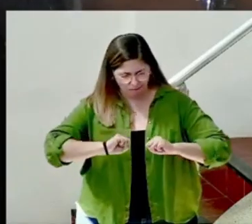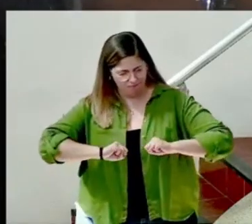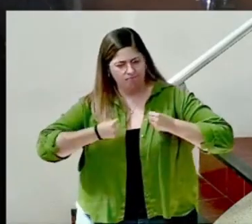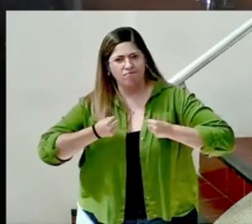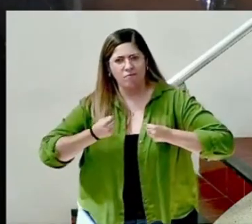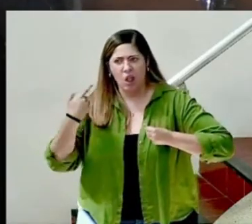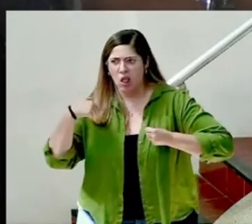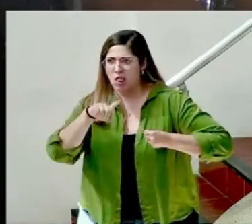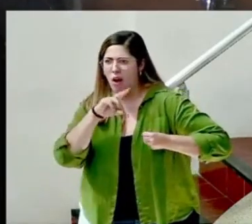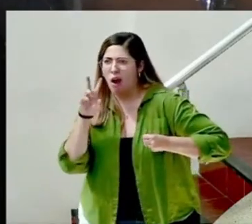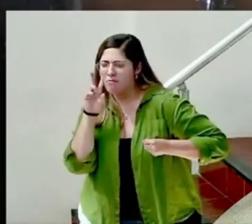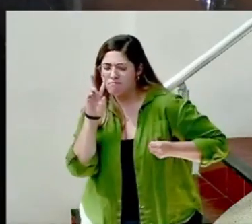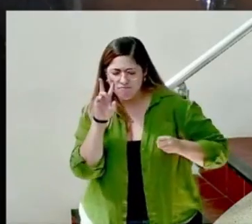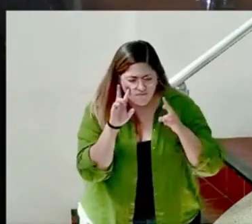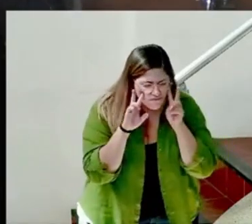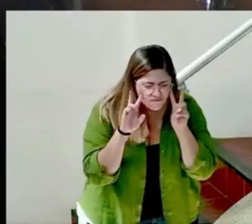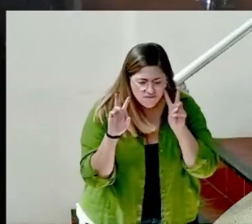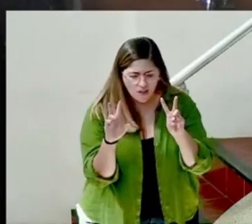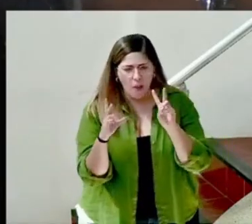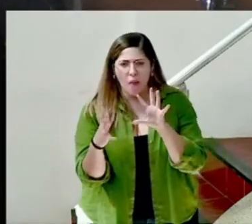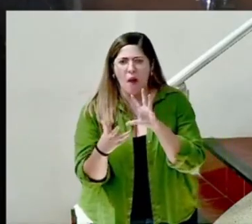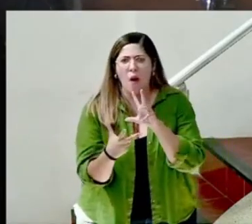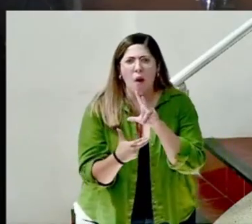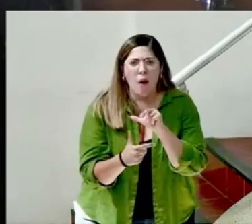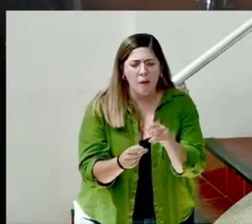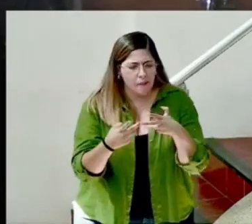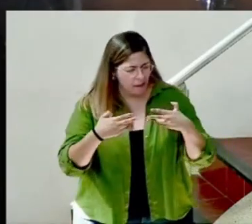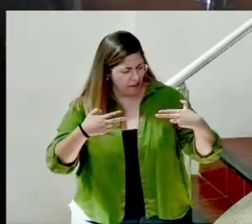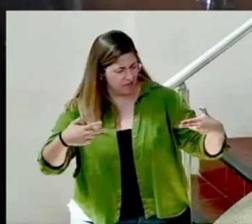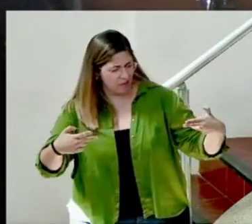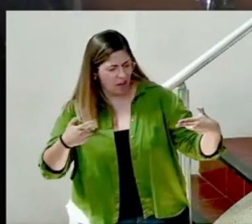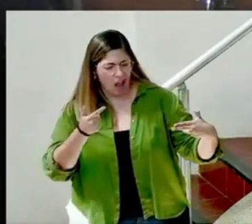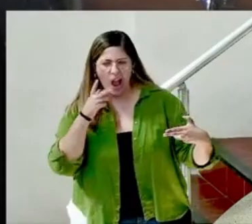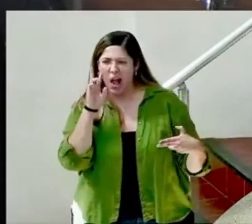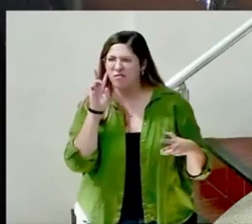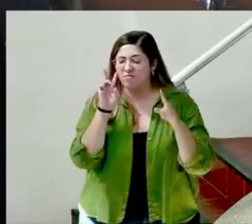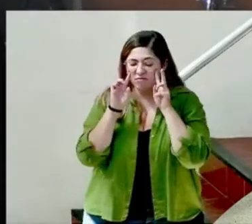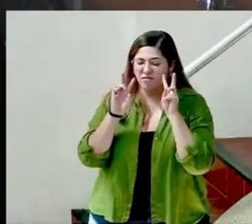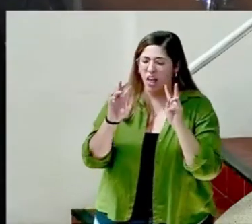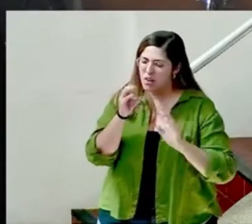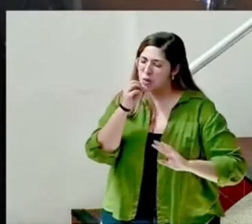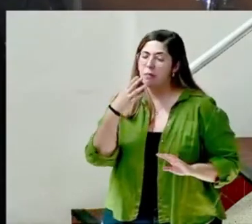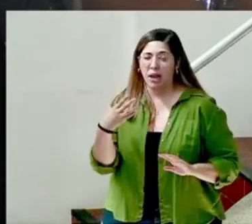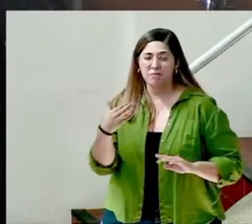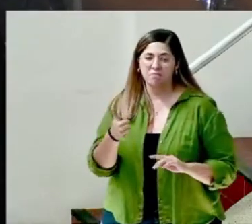como nós vemos as coisas na vida. O modo como você vê a vida